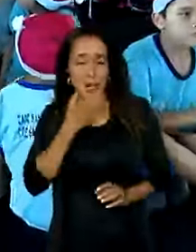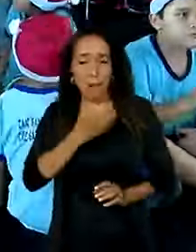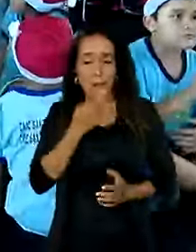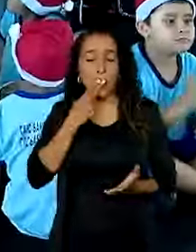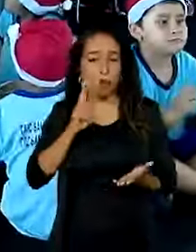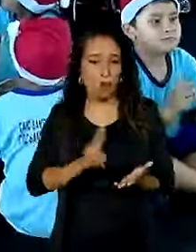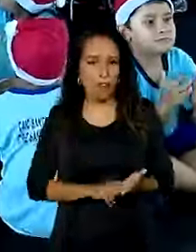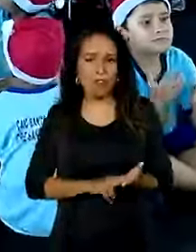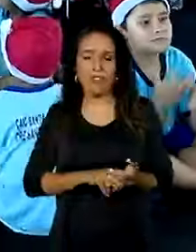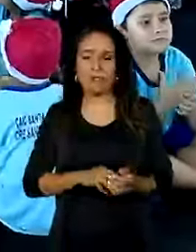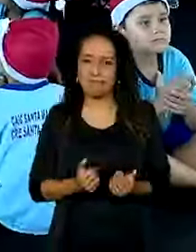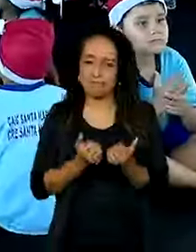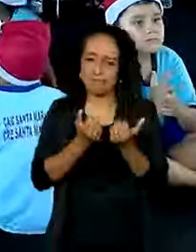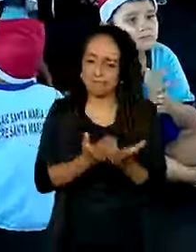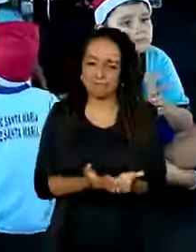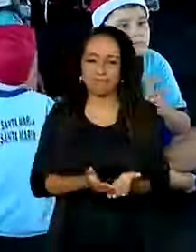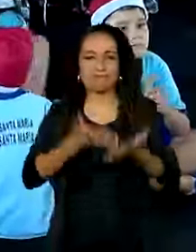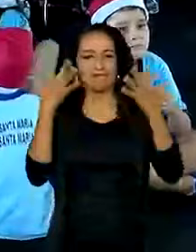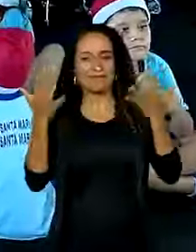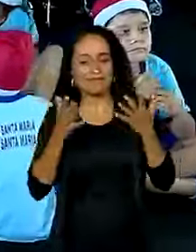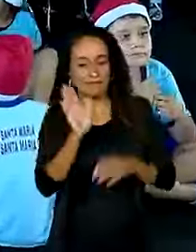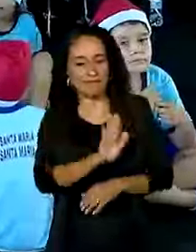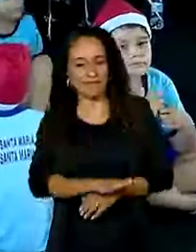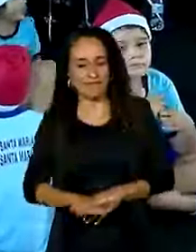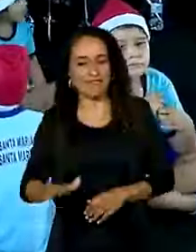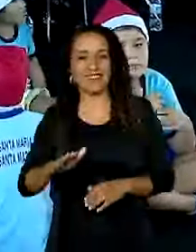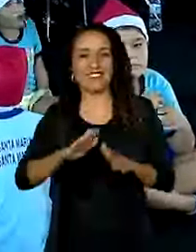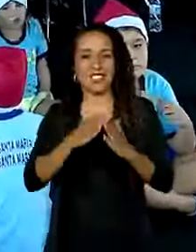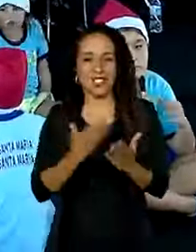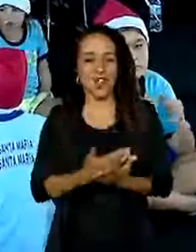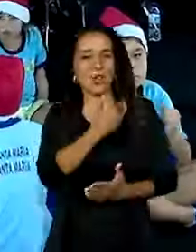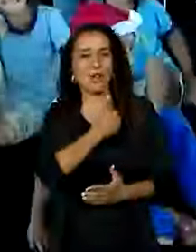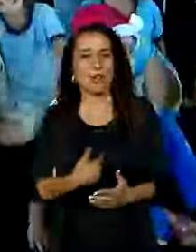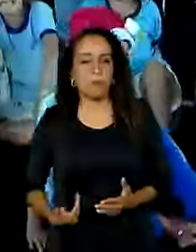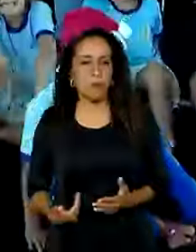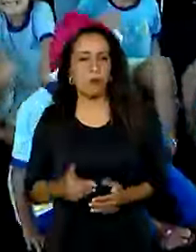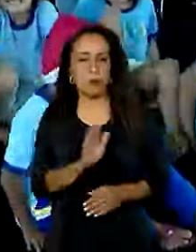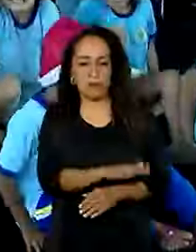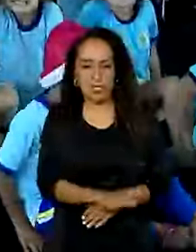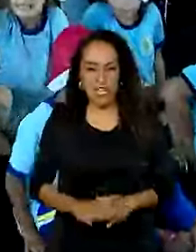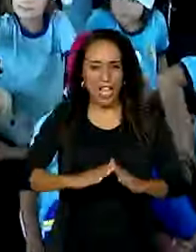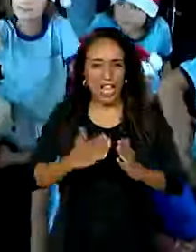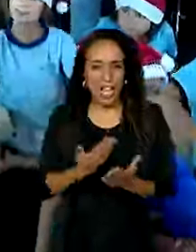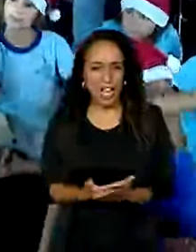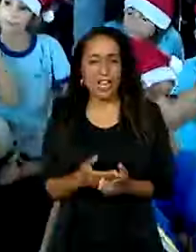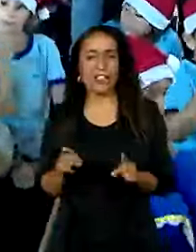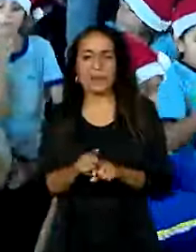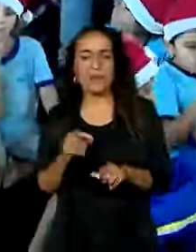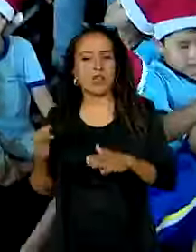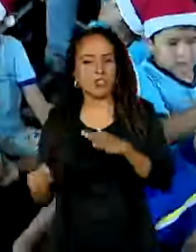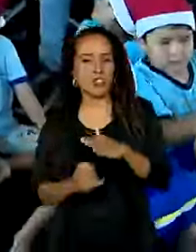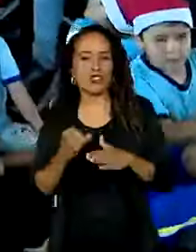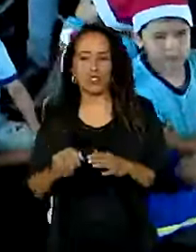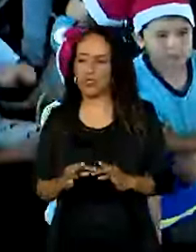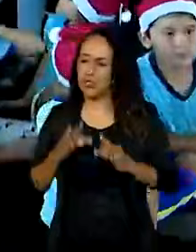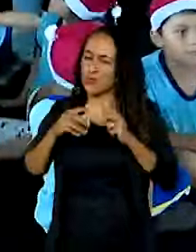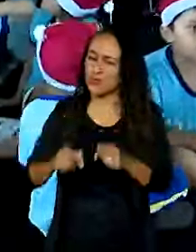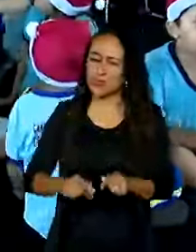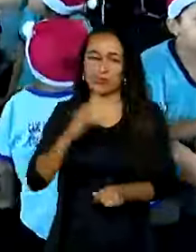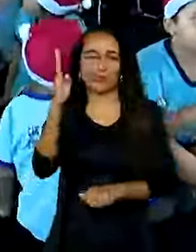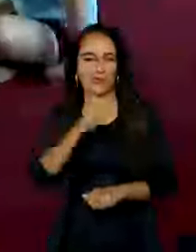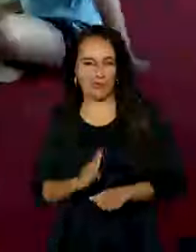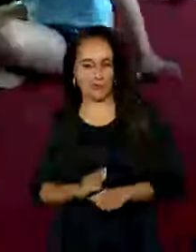Correios faz a alegria de crianças de escolas públicas, orfanatos, creches e instituições de todo o país,